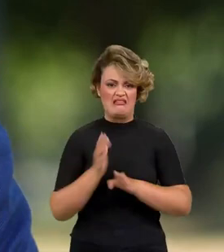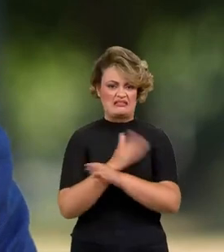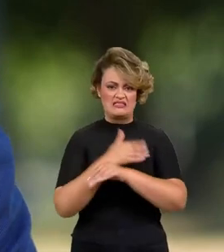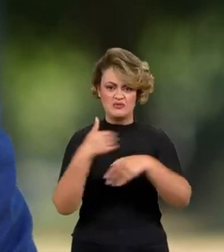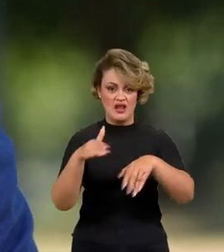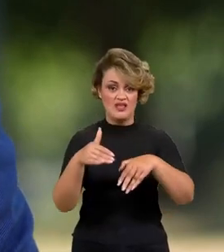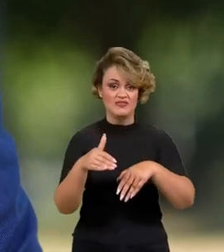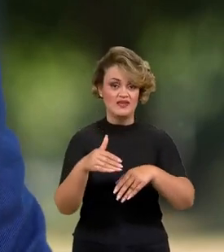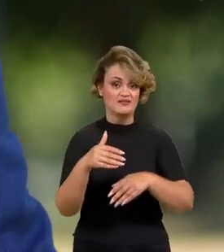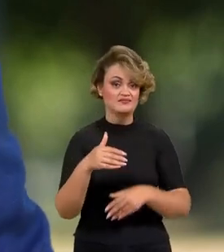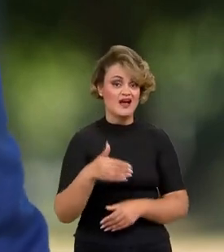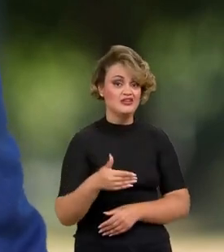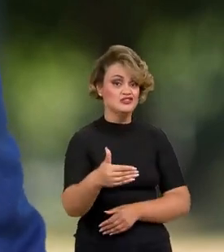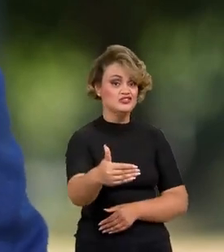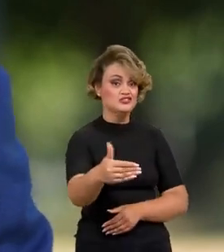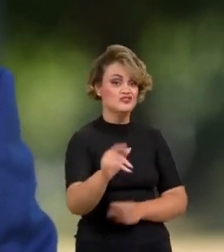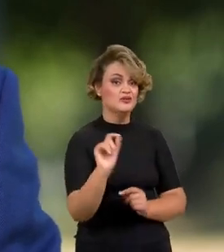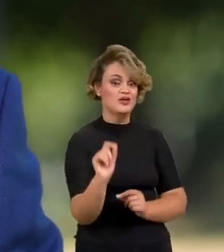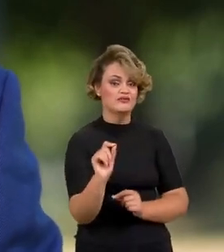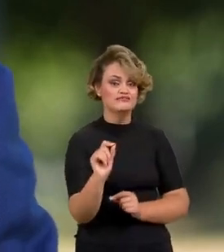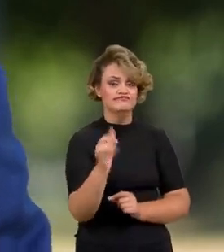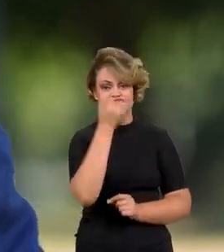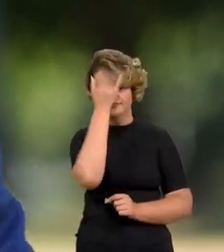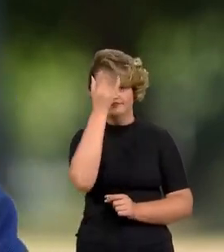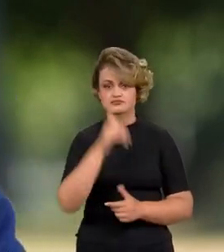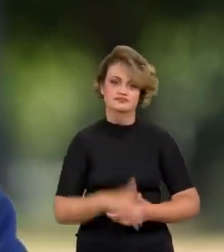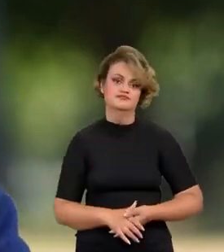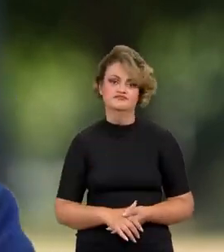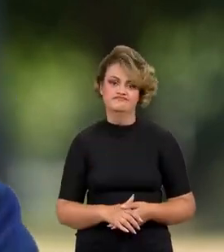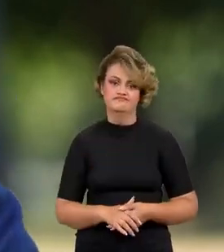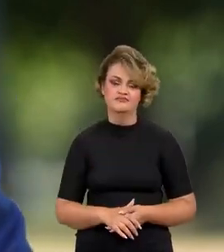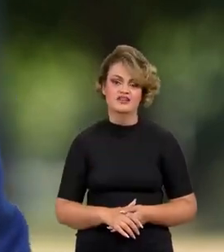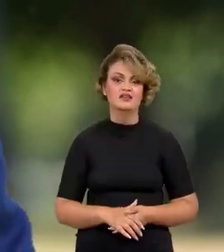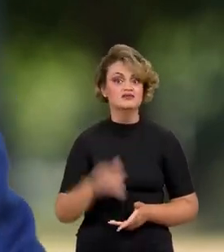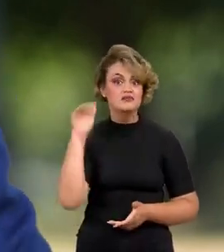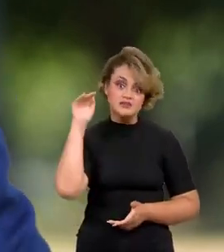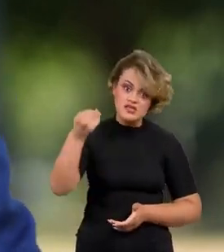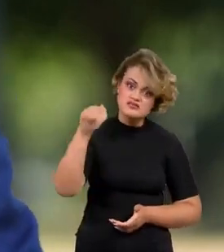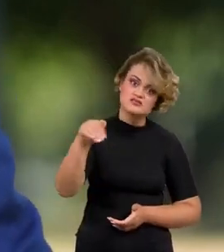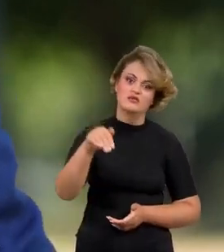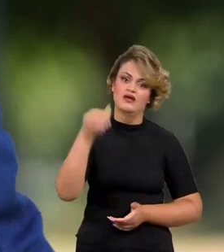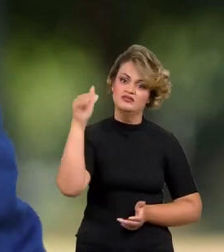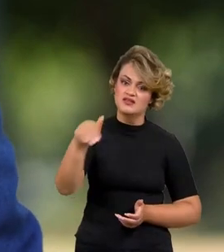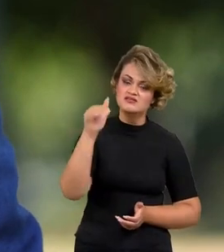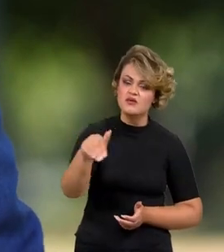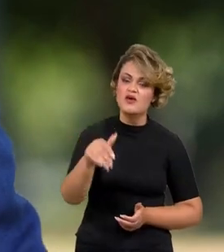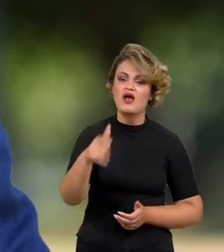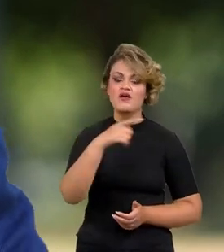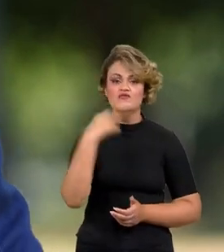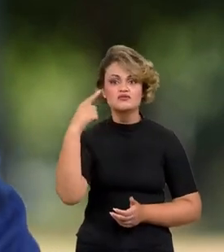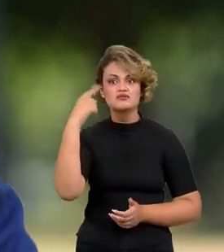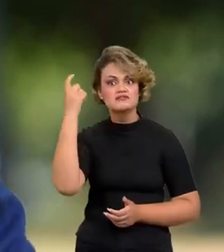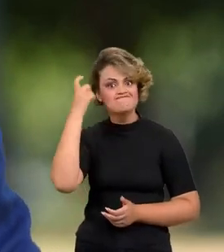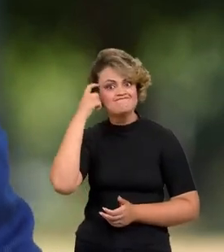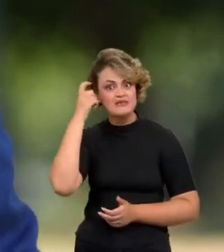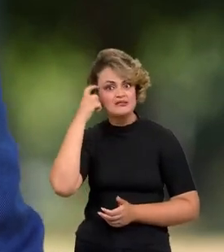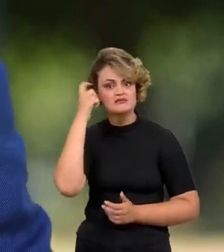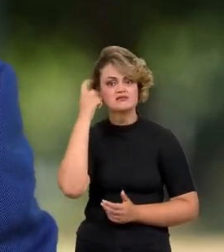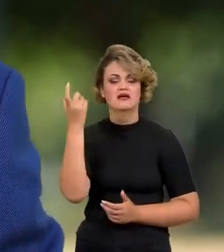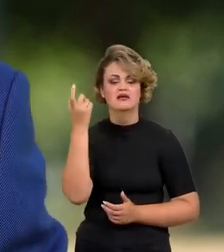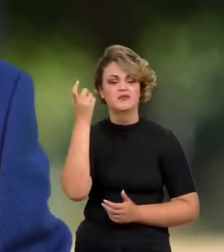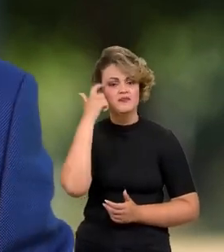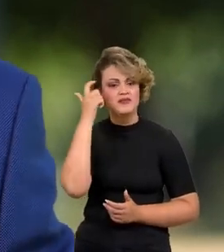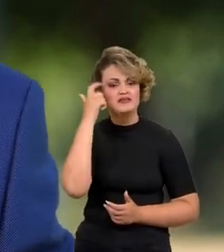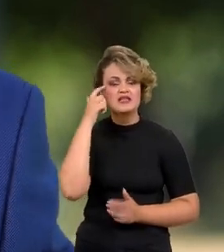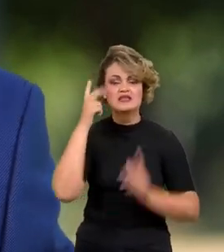ao fim então eu eu queria até chamar atenção para aquelas pessoas comecem a ter certeza de que a questão